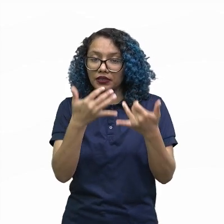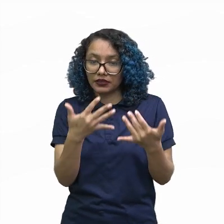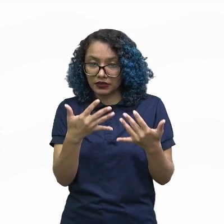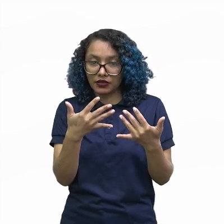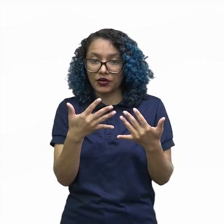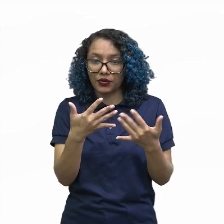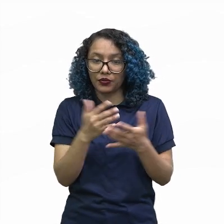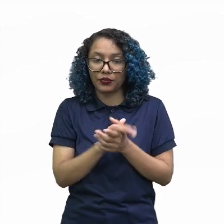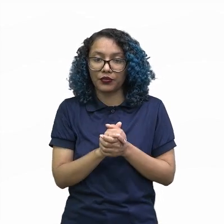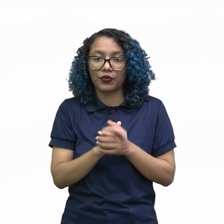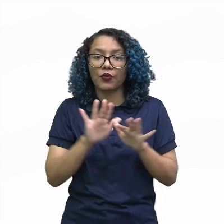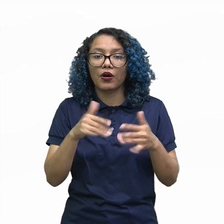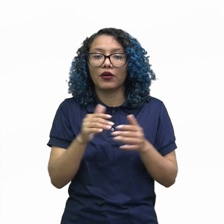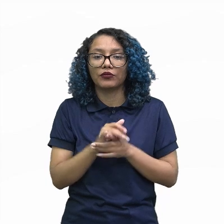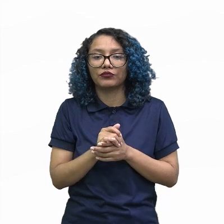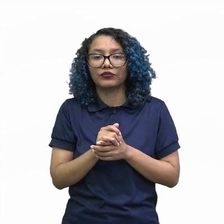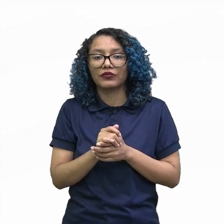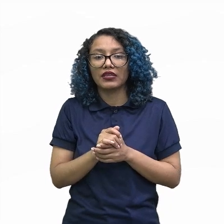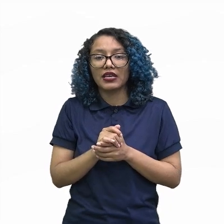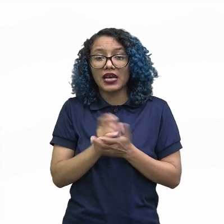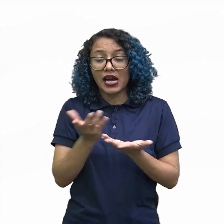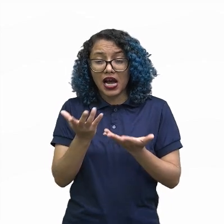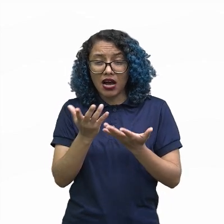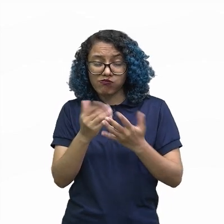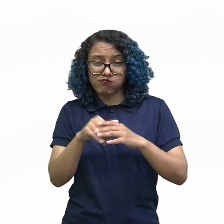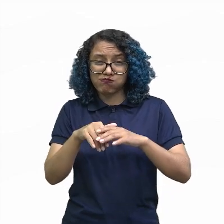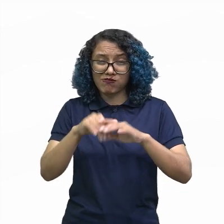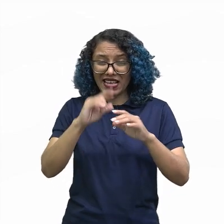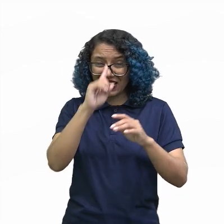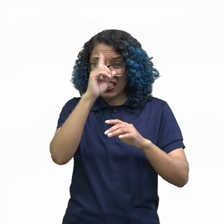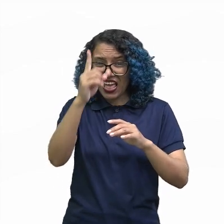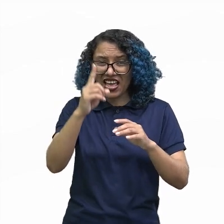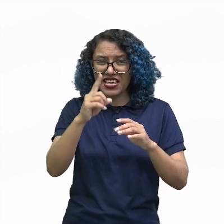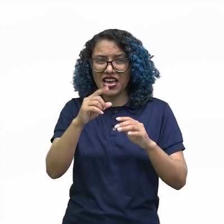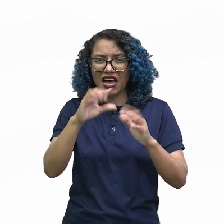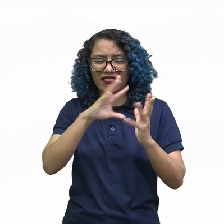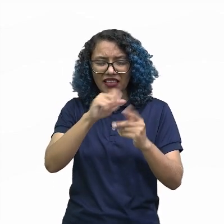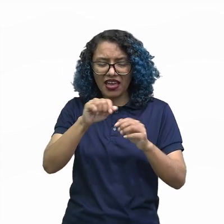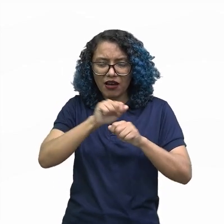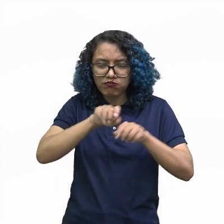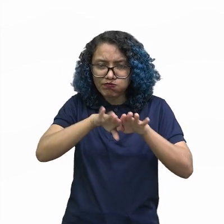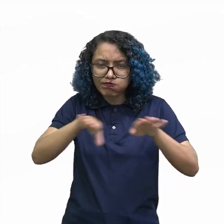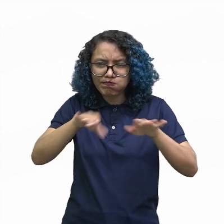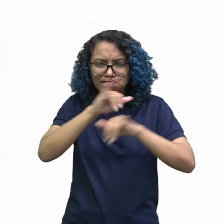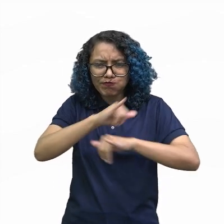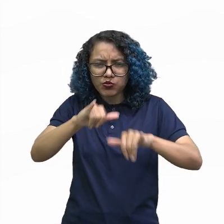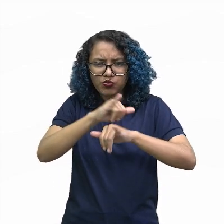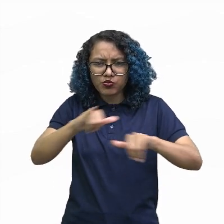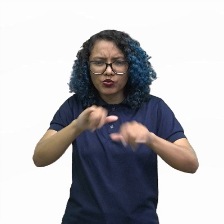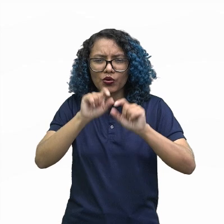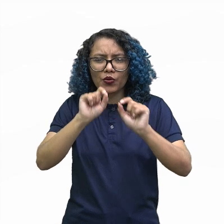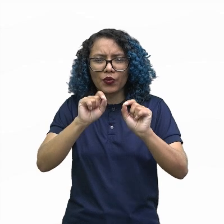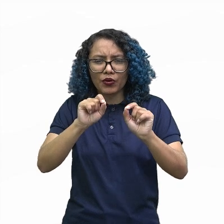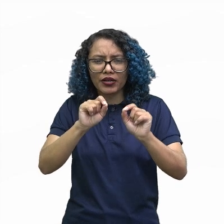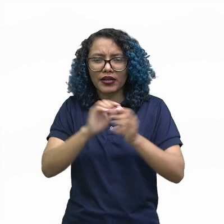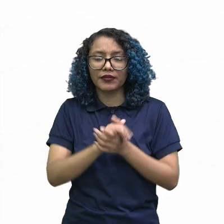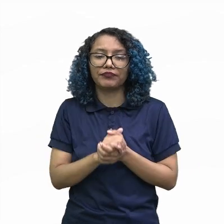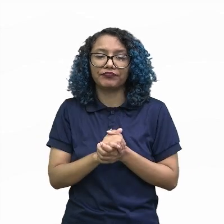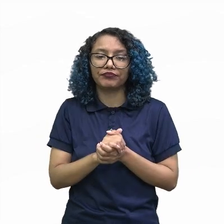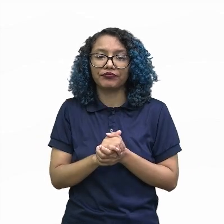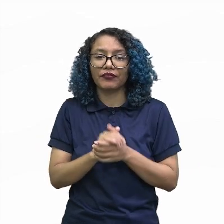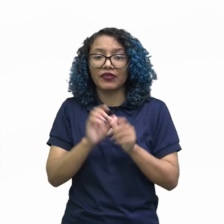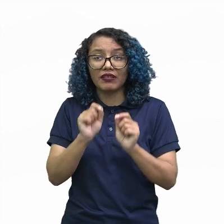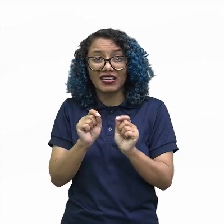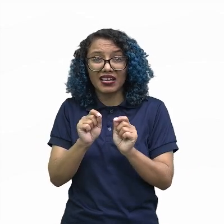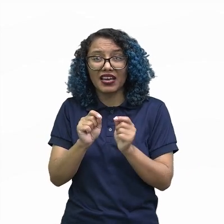seja, propagar a ideia de que a Terra é plana só aumenta o negacionismo, ou seja, a negação da ciência